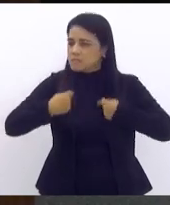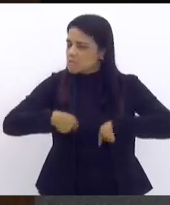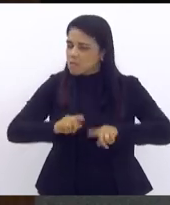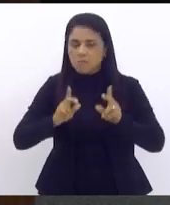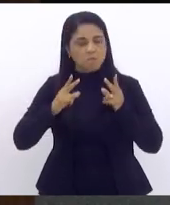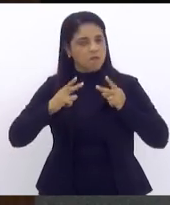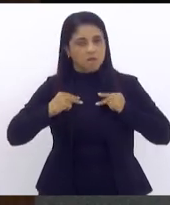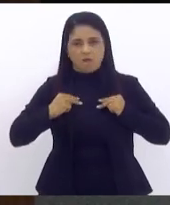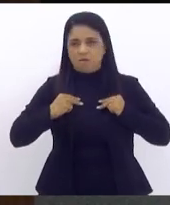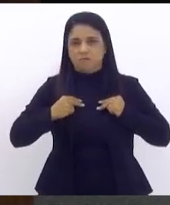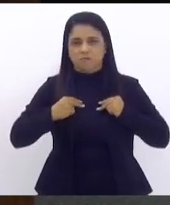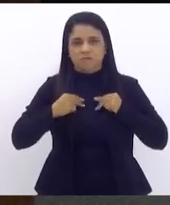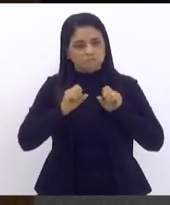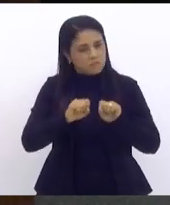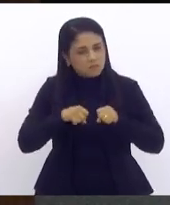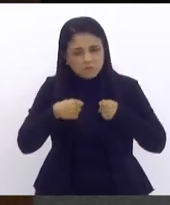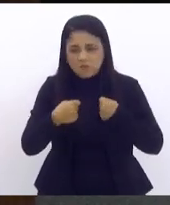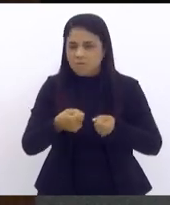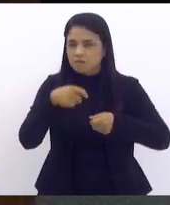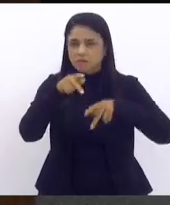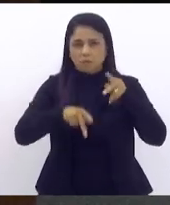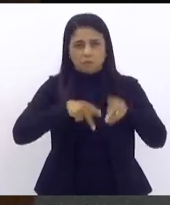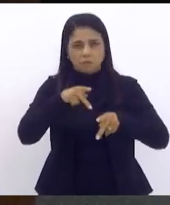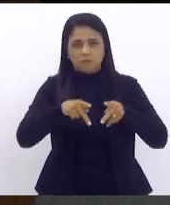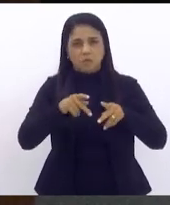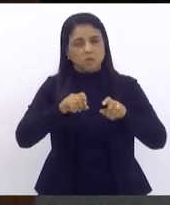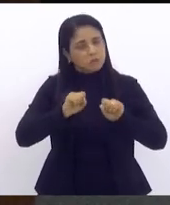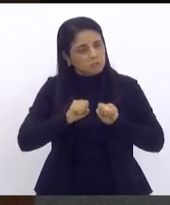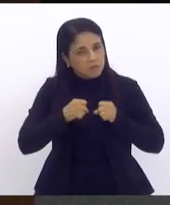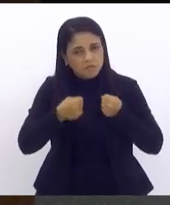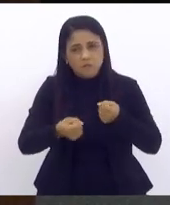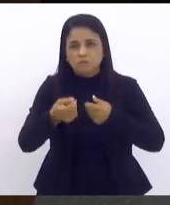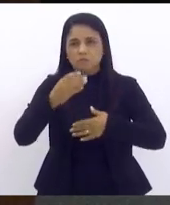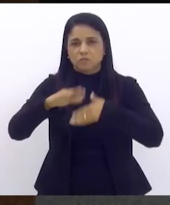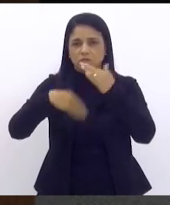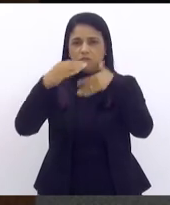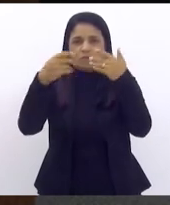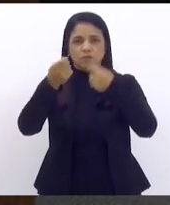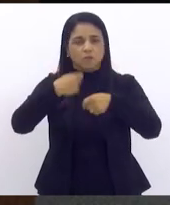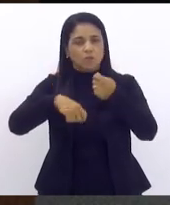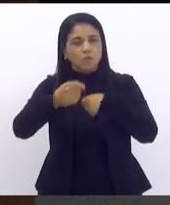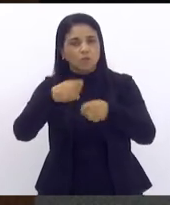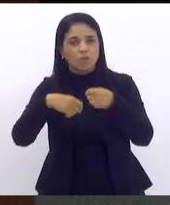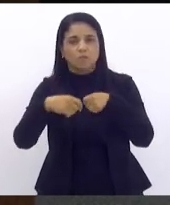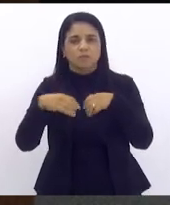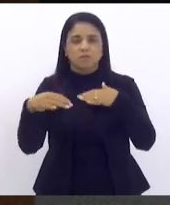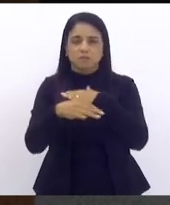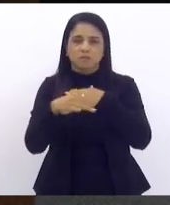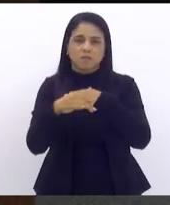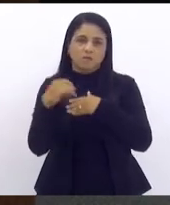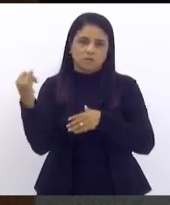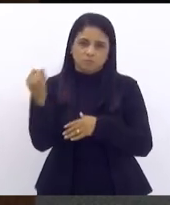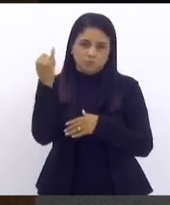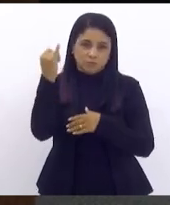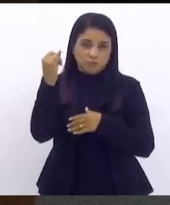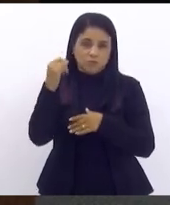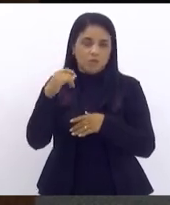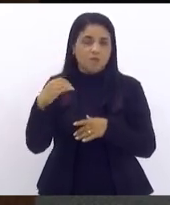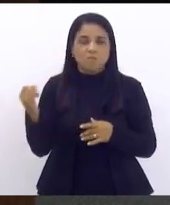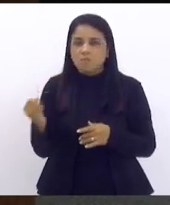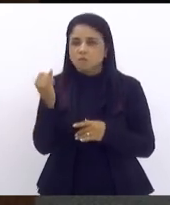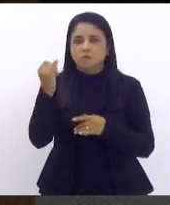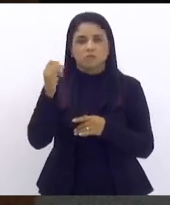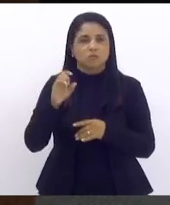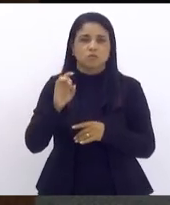população, não defende o desenvolvimento econômico de uma cidade importante. E aí a importância não é só para a cidade de Itatiaia, não.